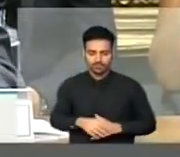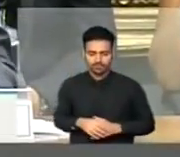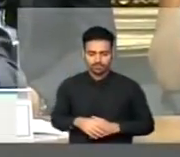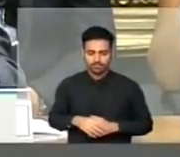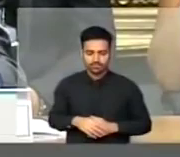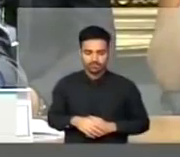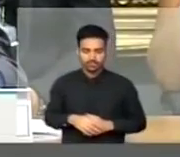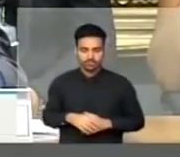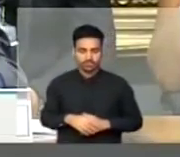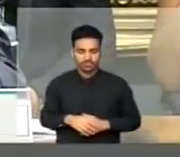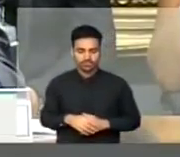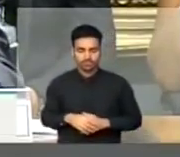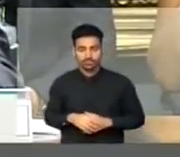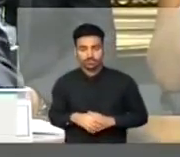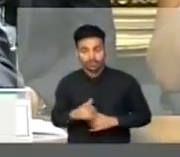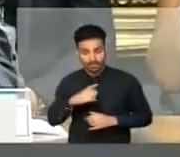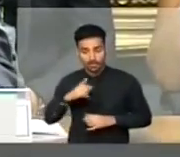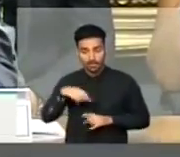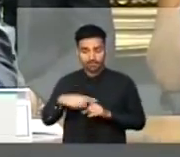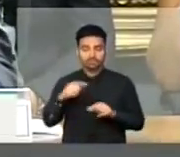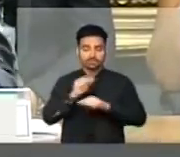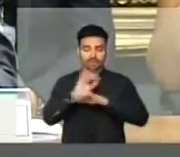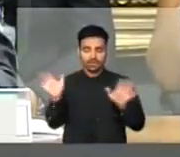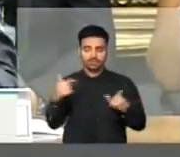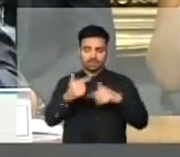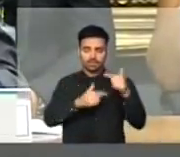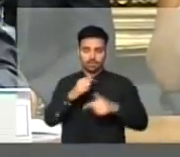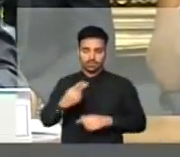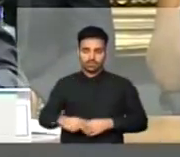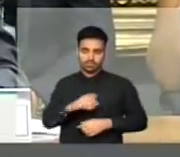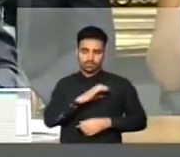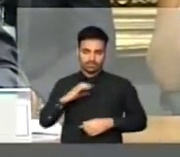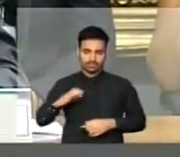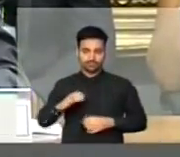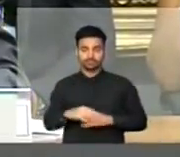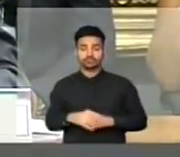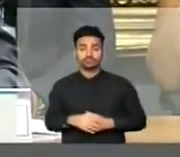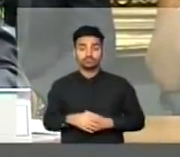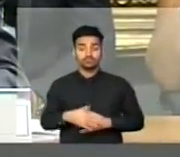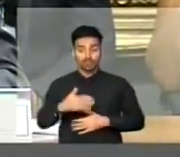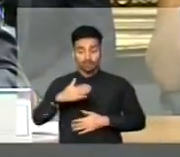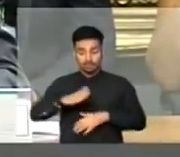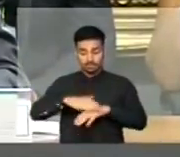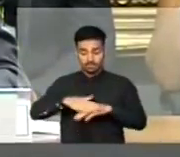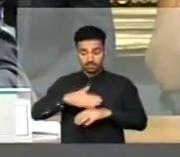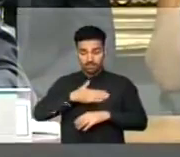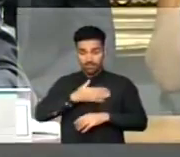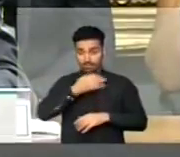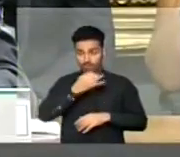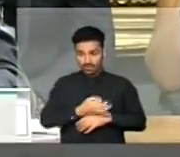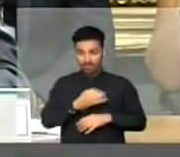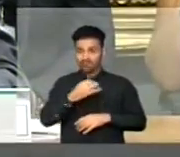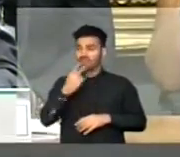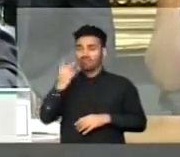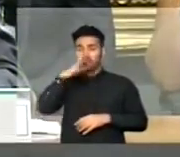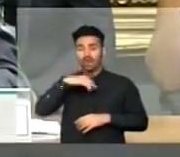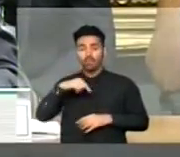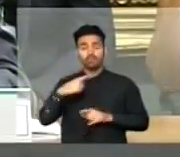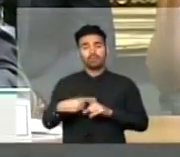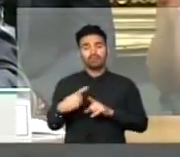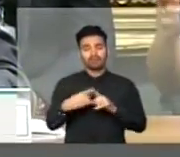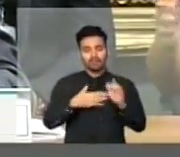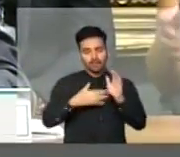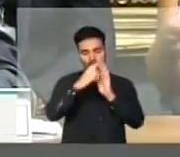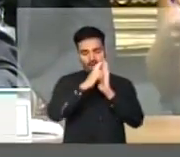maior transparência aos trabalhos da comissão. Meu parecer foi também criticado por considerar que apenas indícios